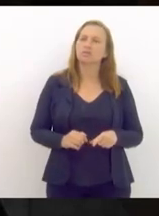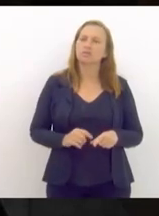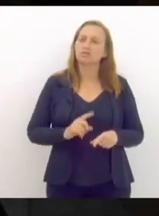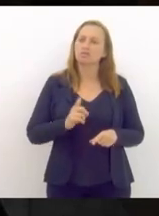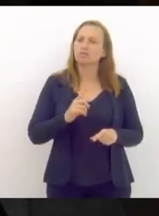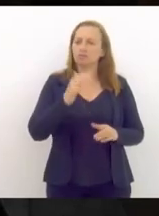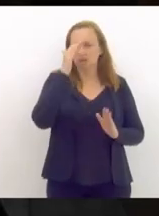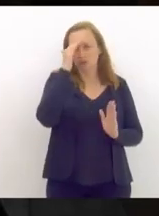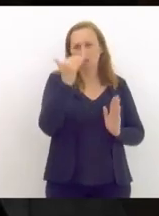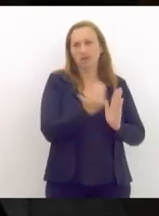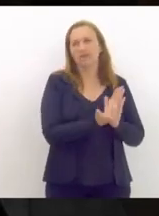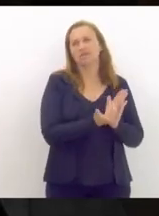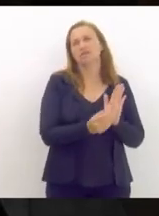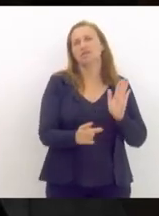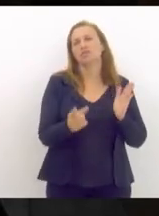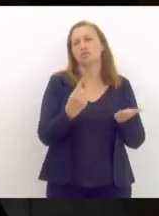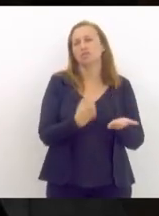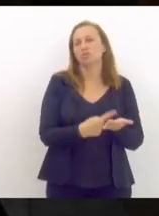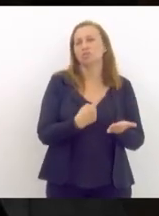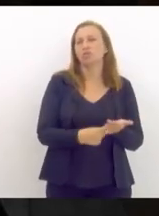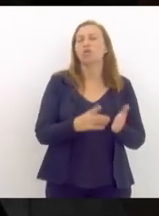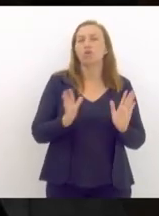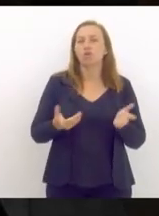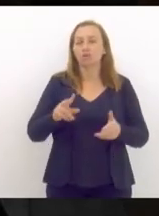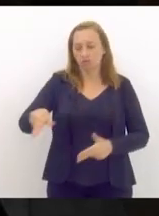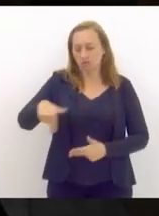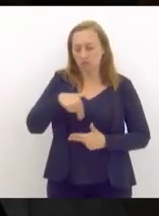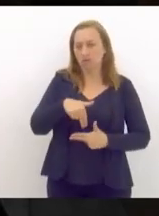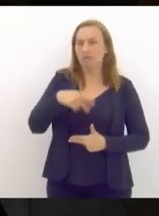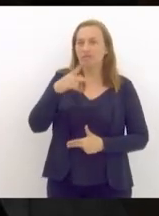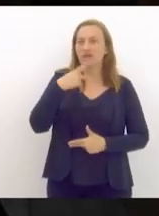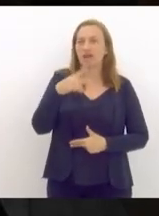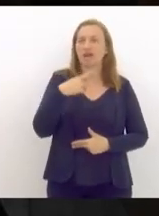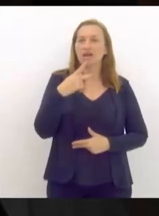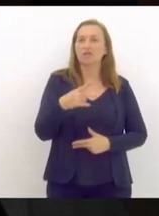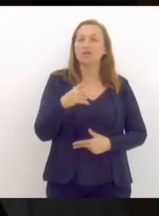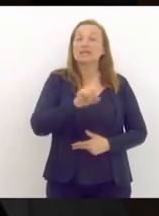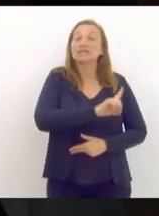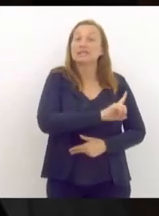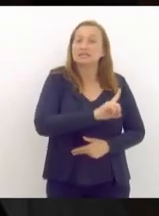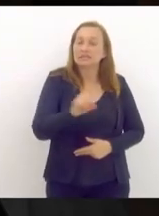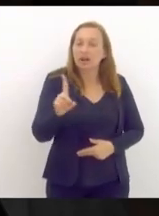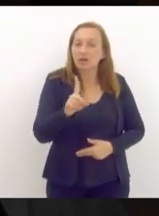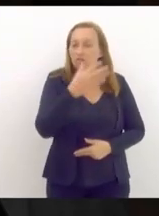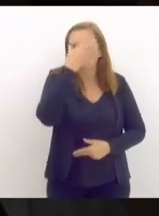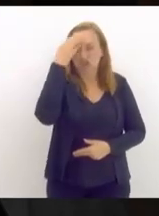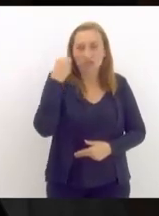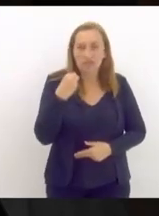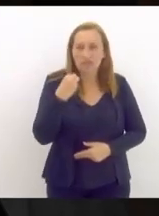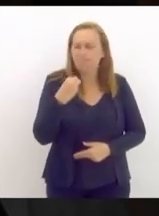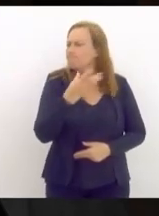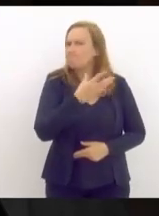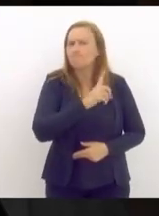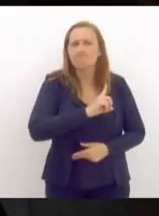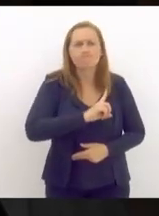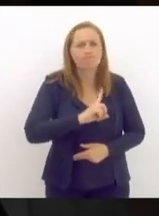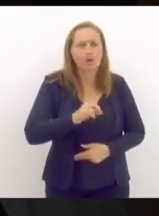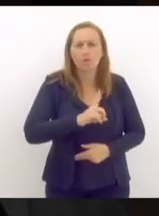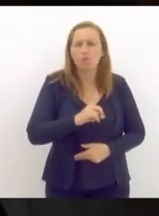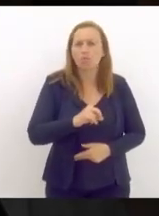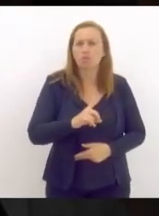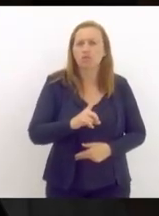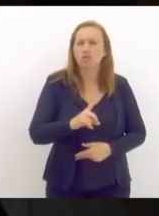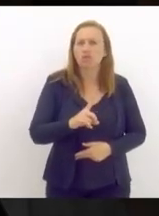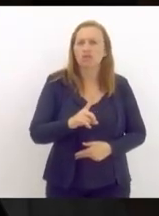cumpre o acordado. Então, quero dizer que hoje a gente está aqui no plenário para dizer o seguinte: não esqueceremos, não deixaremos passar em